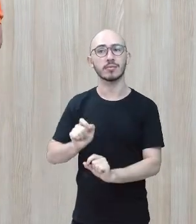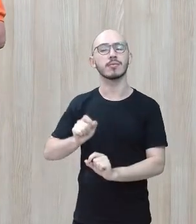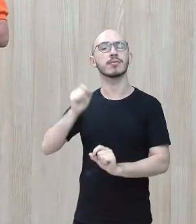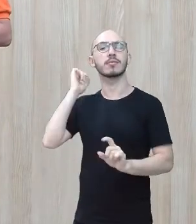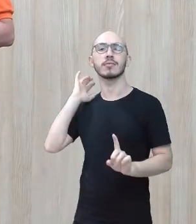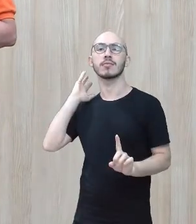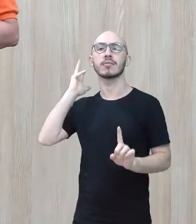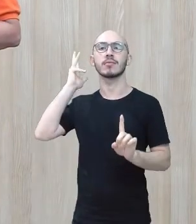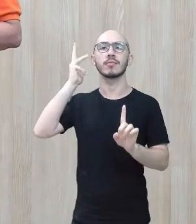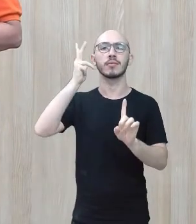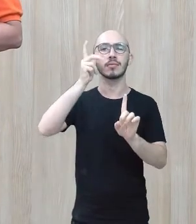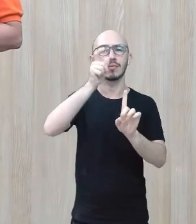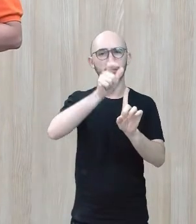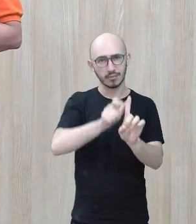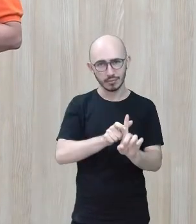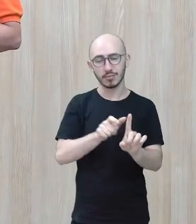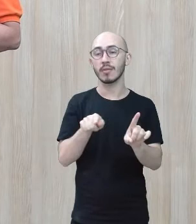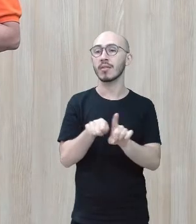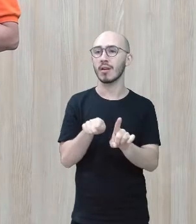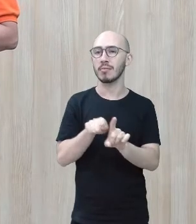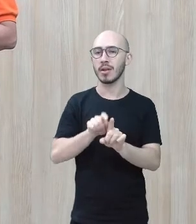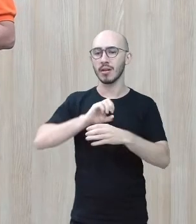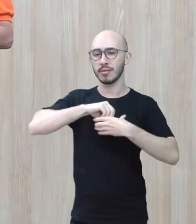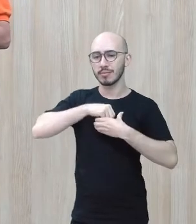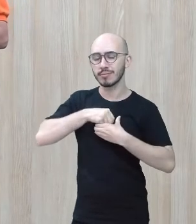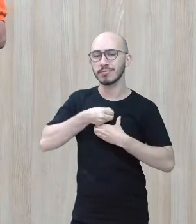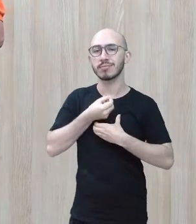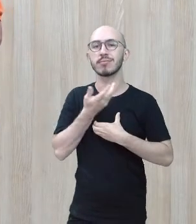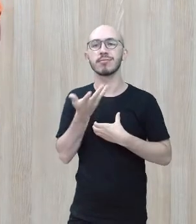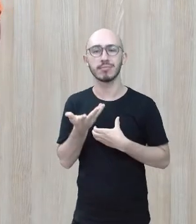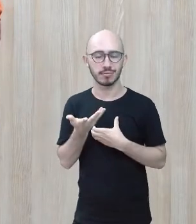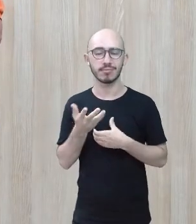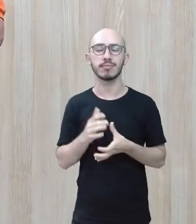e autobiografia. E aí estaremos